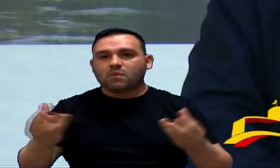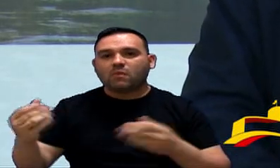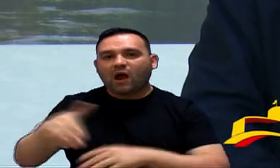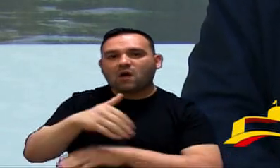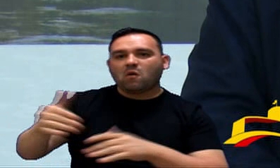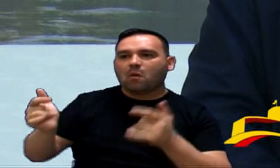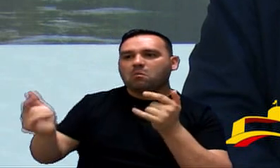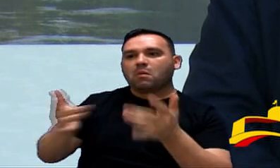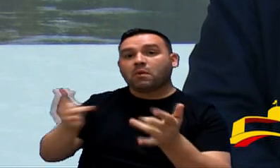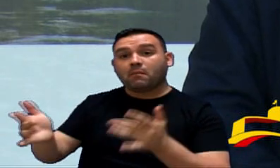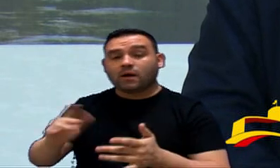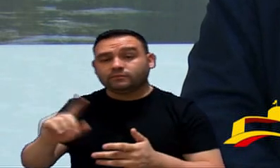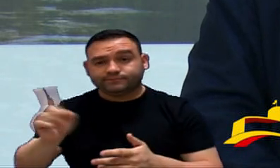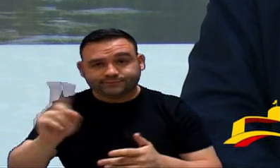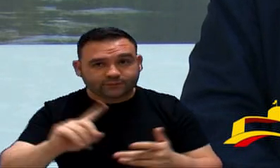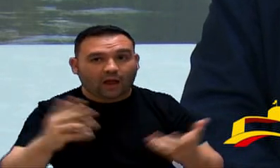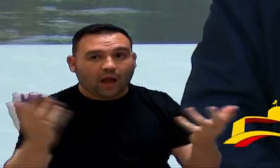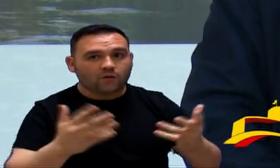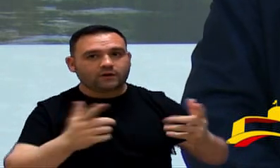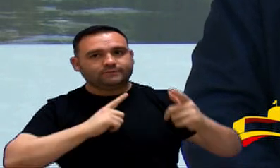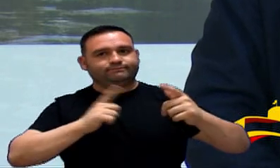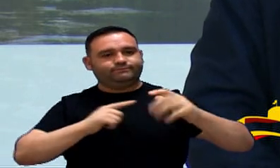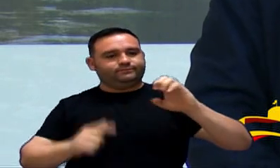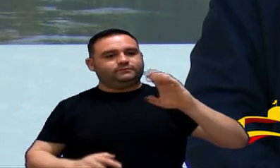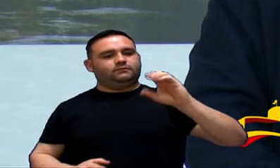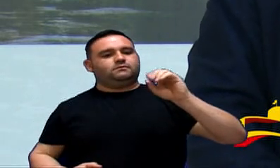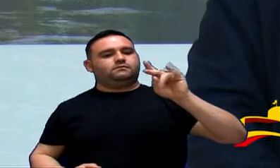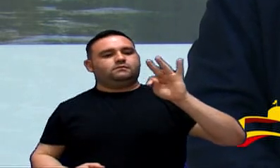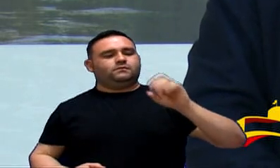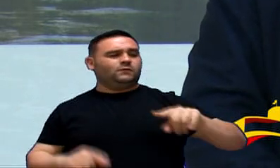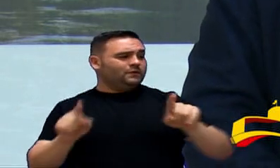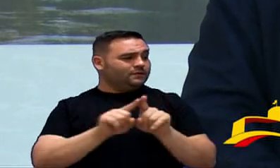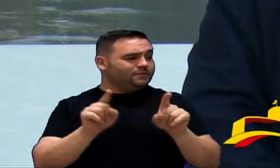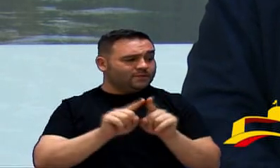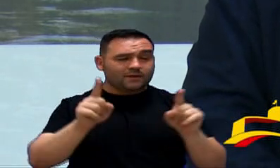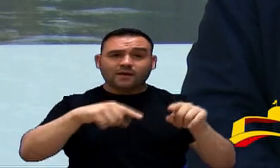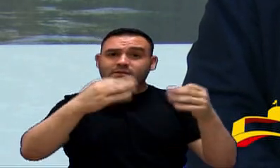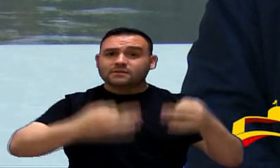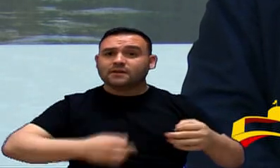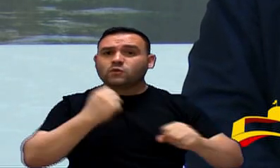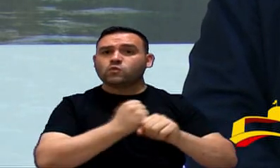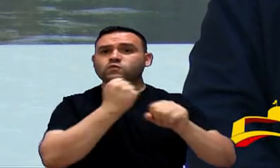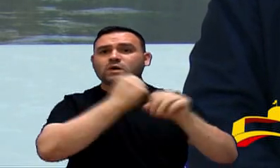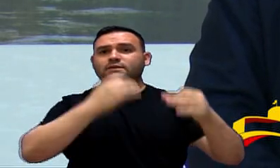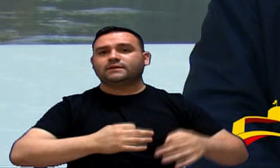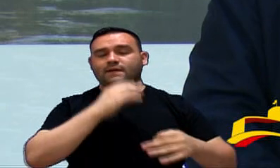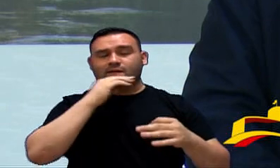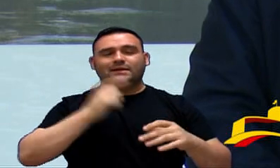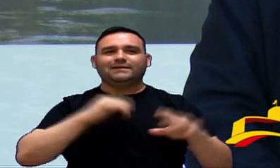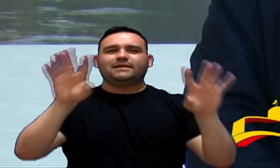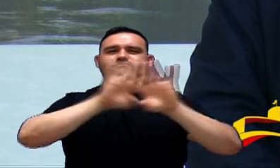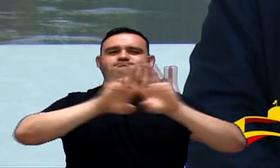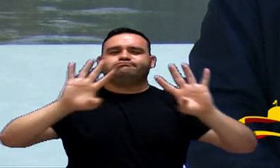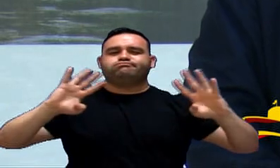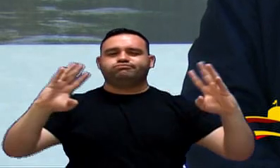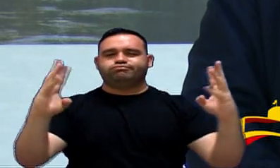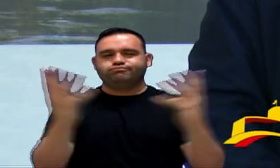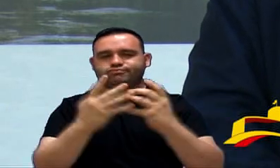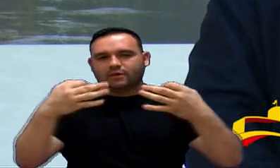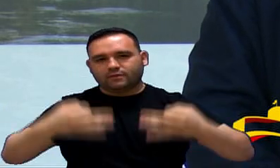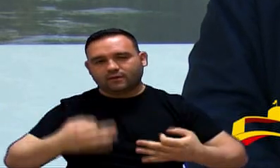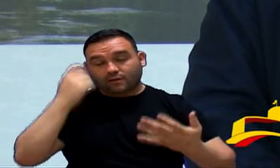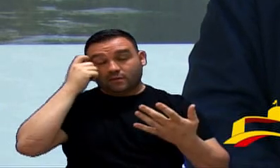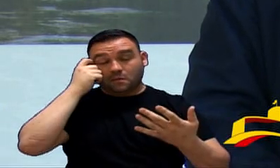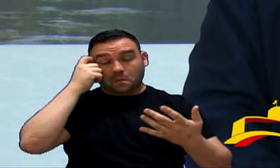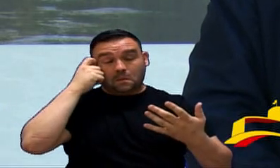nas ruas, nas vielas, agora tem um ecoponto, e é muito bem construído esse ecoponto, com alambrado, com